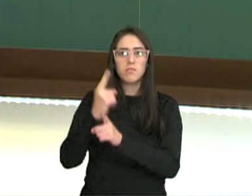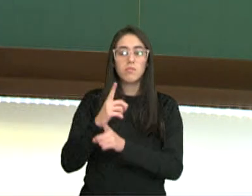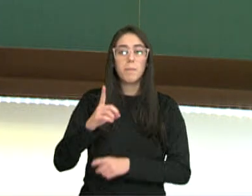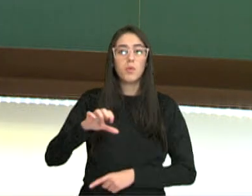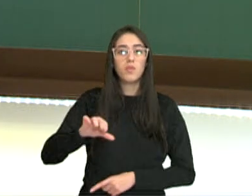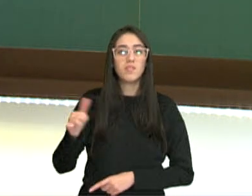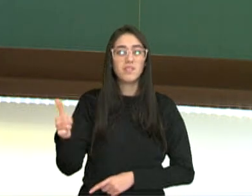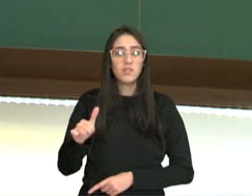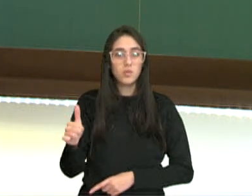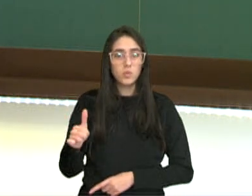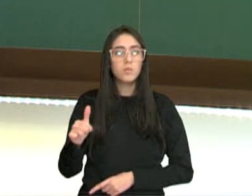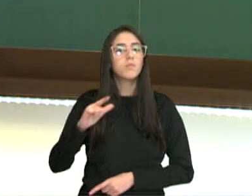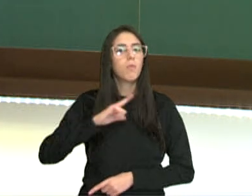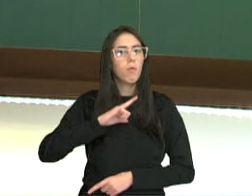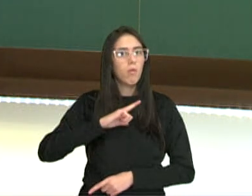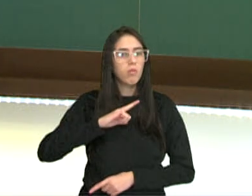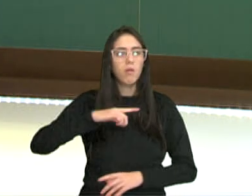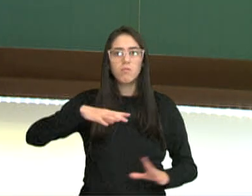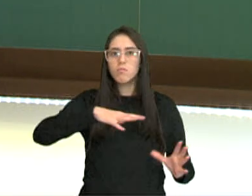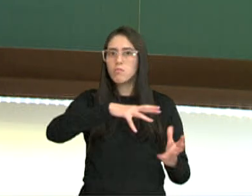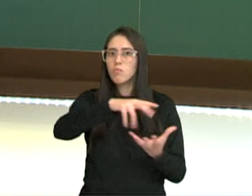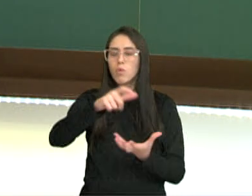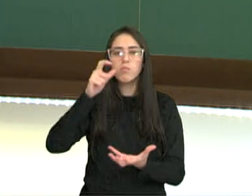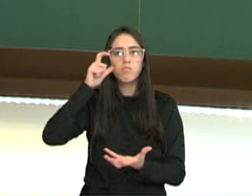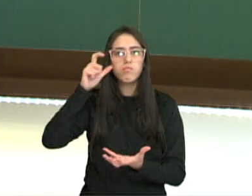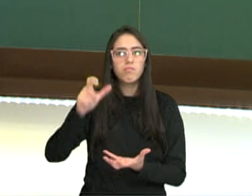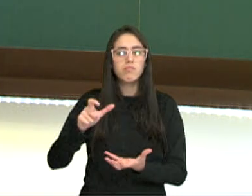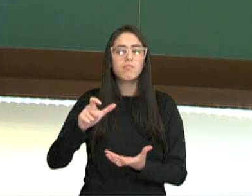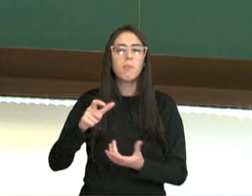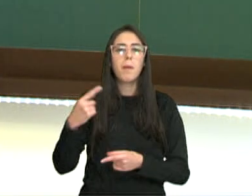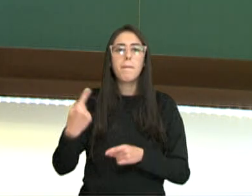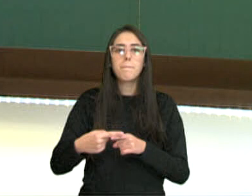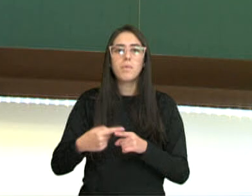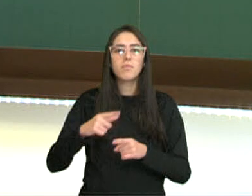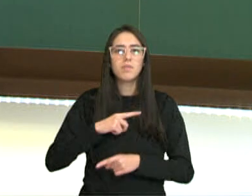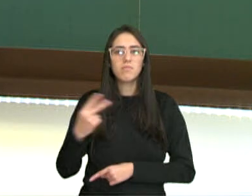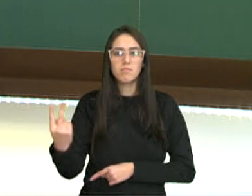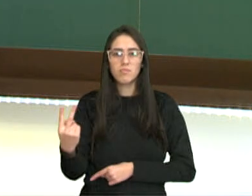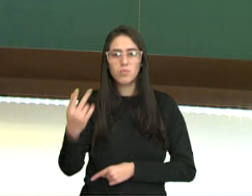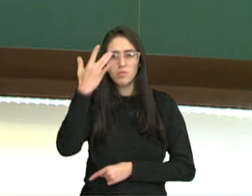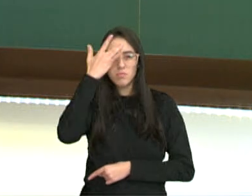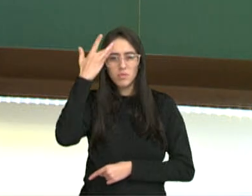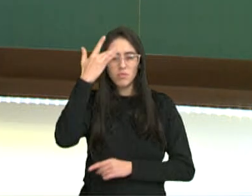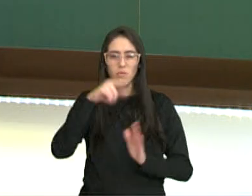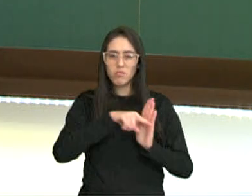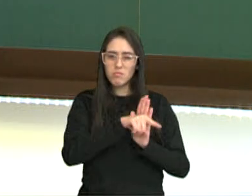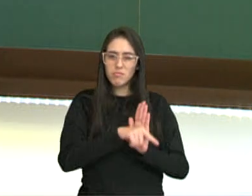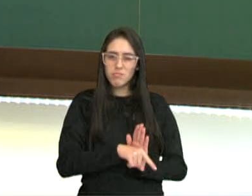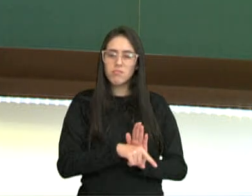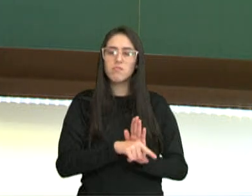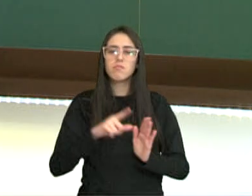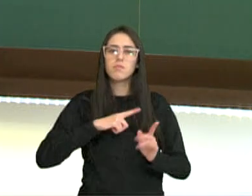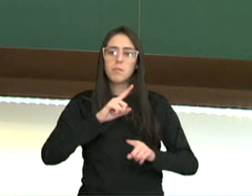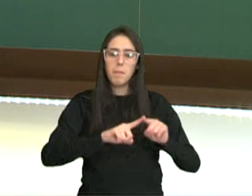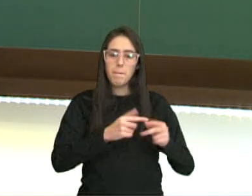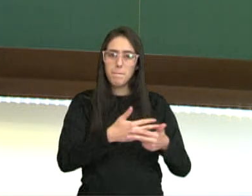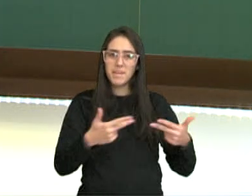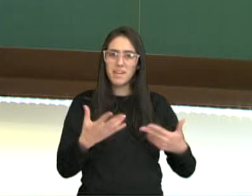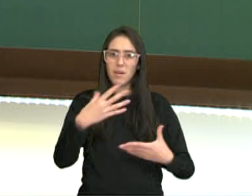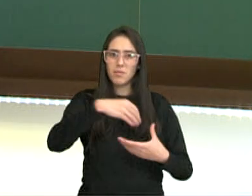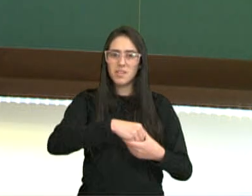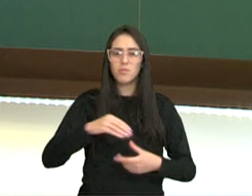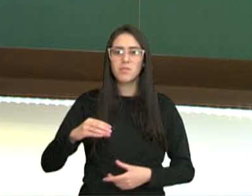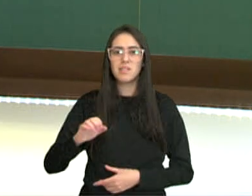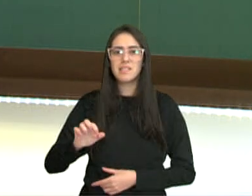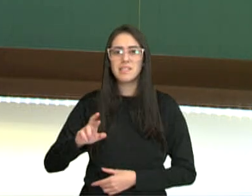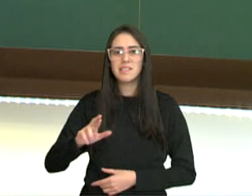ser objeto da atenção do mundo científico, com a constatação de Bednor e Miller de que materiais cerâmicos podem